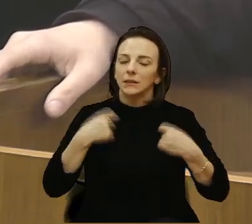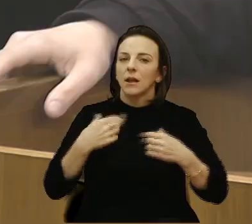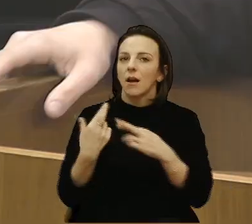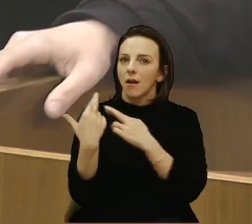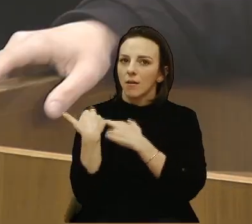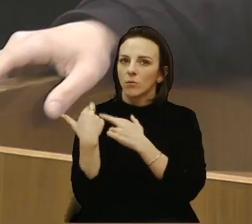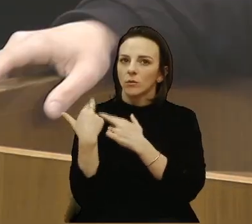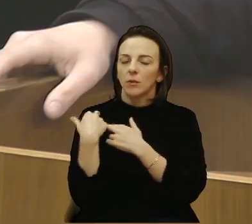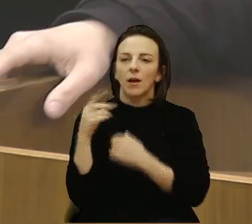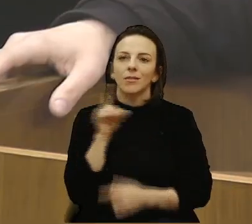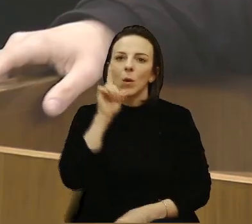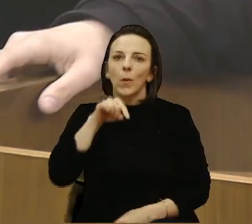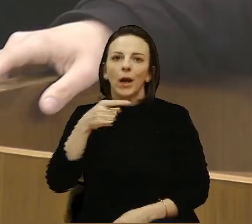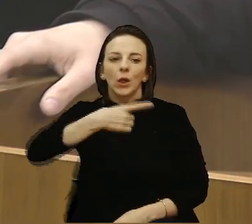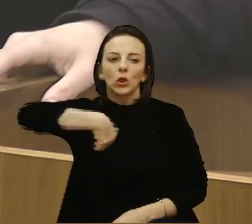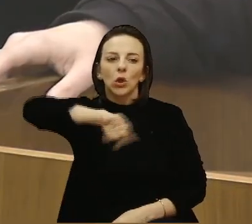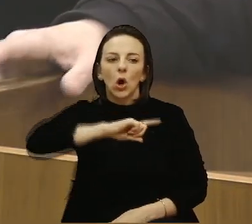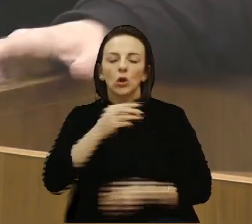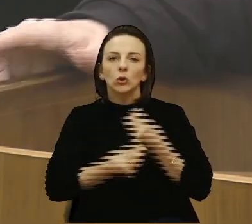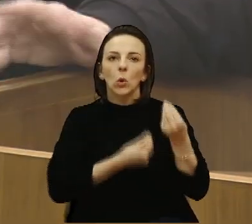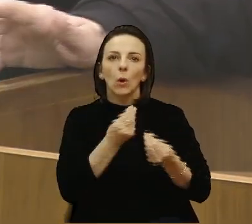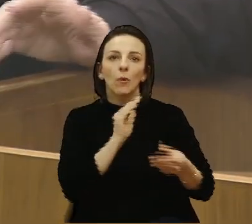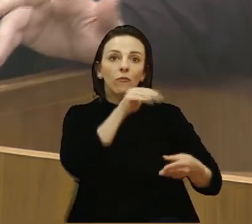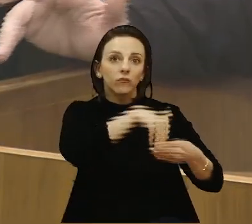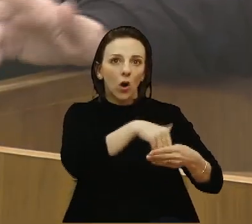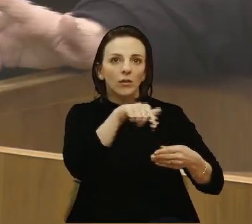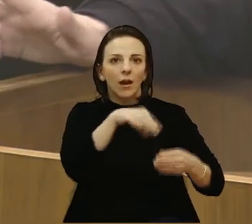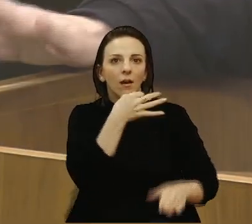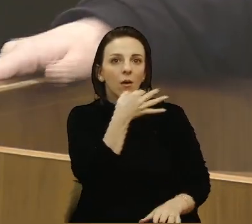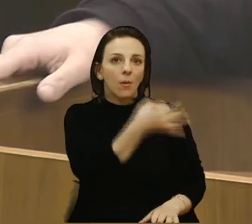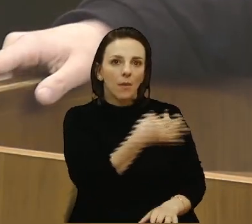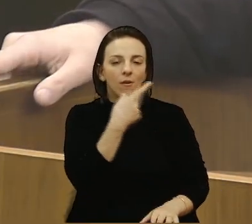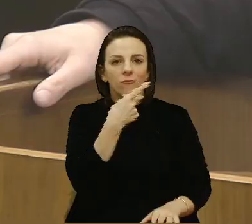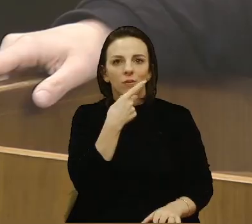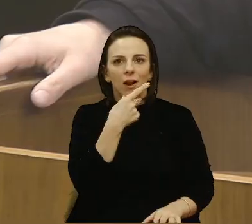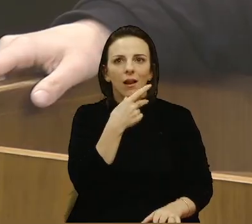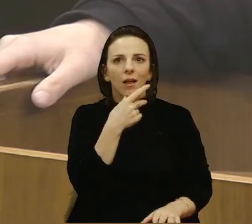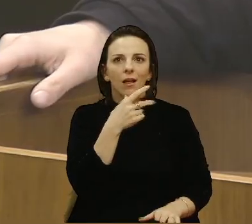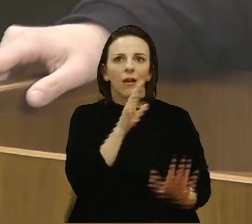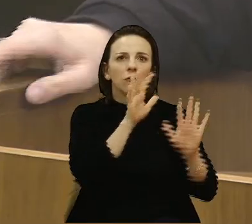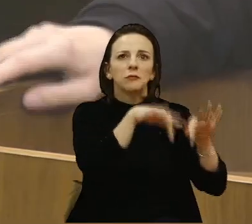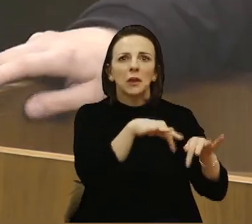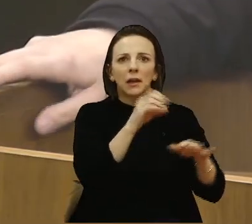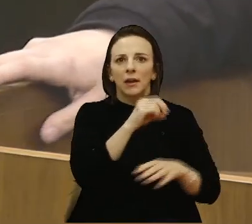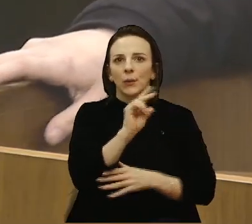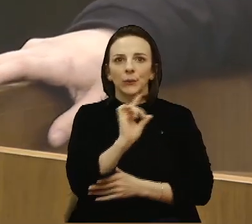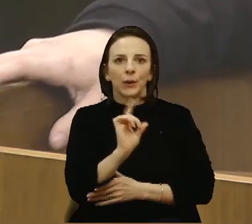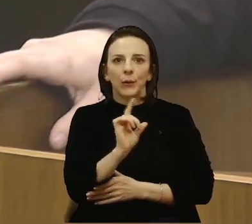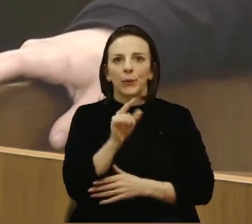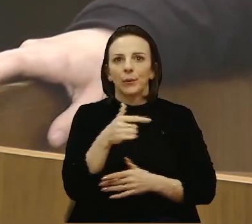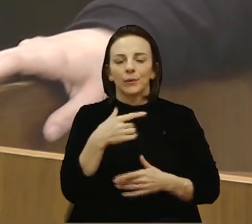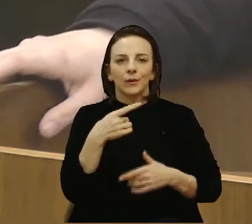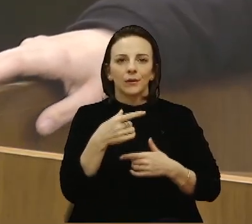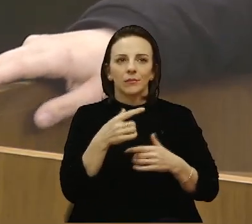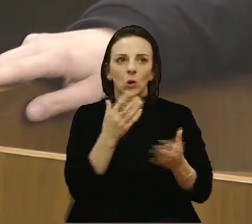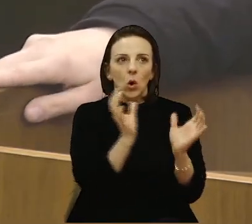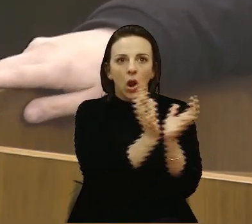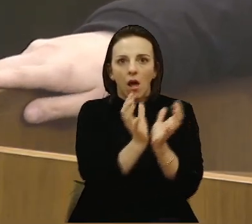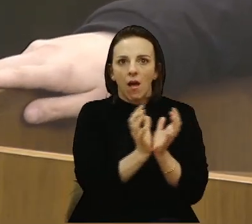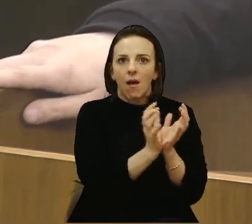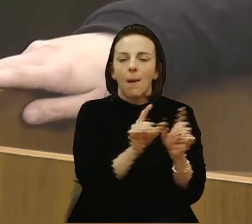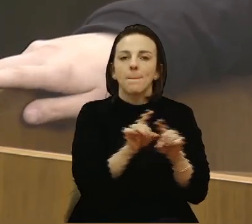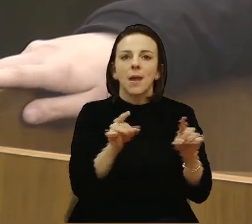hoje votamos, né, pelo parecer que vamos caçar ou não os nobres colegas, mas nós estamos aqui para poder dizer